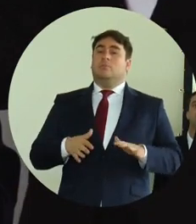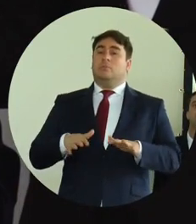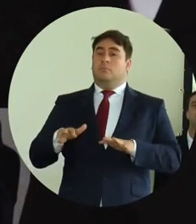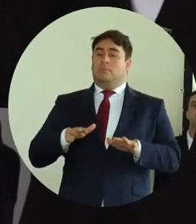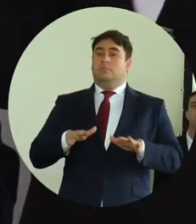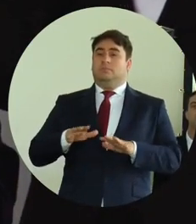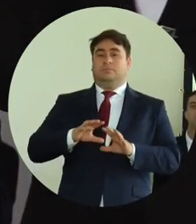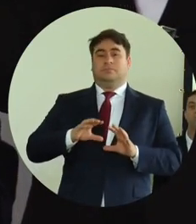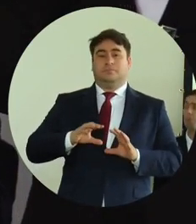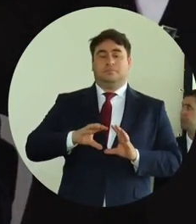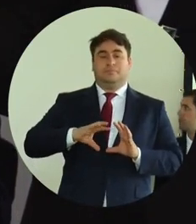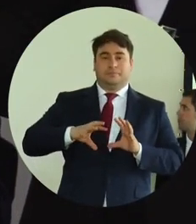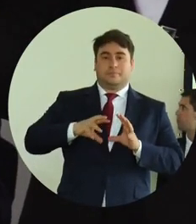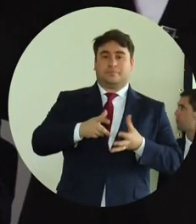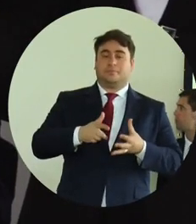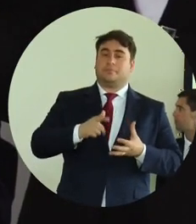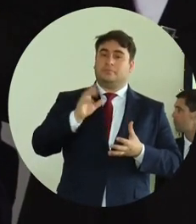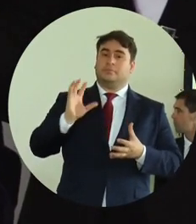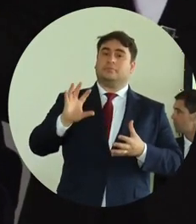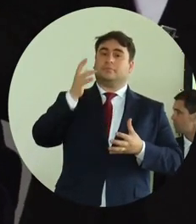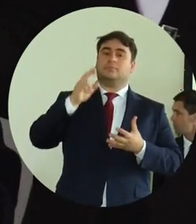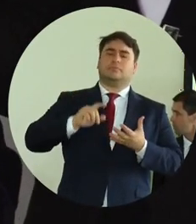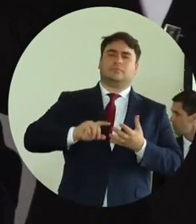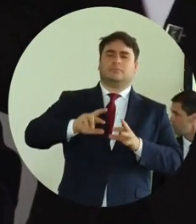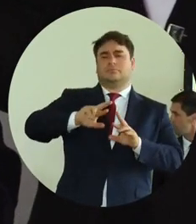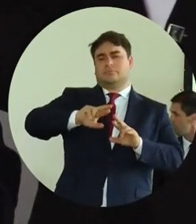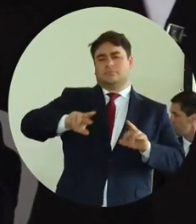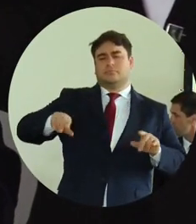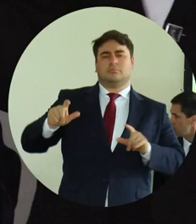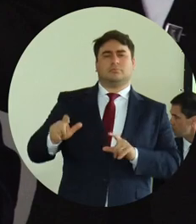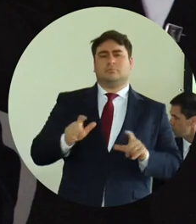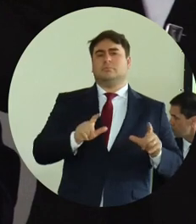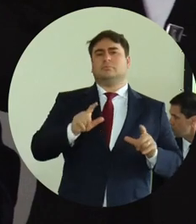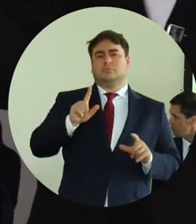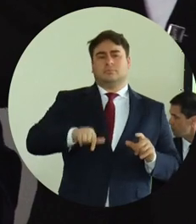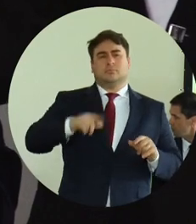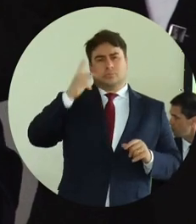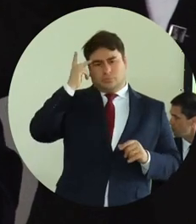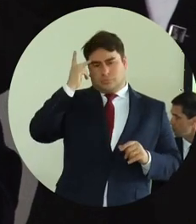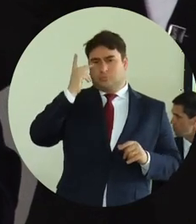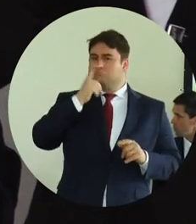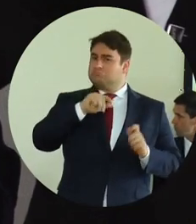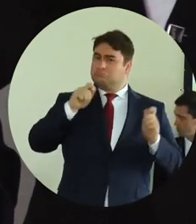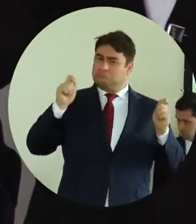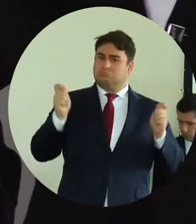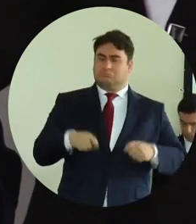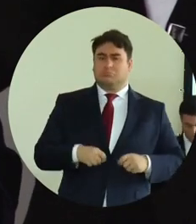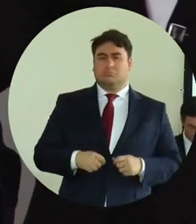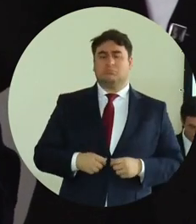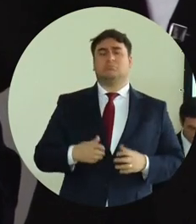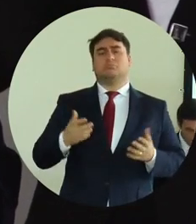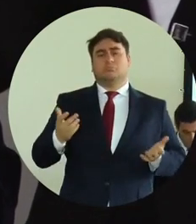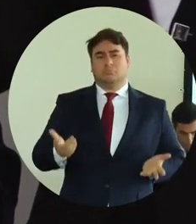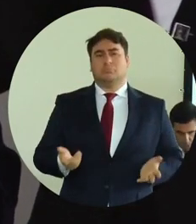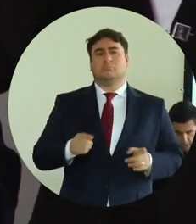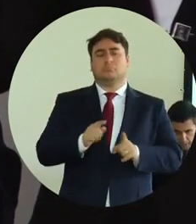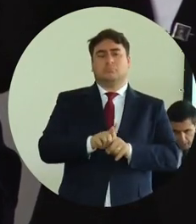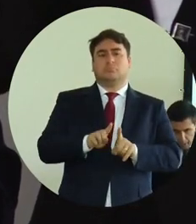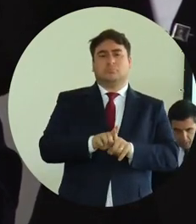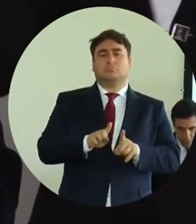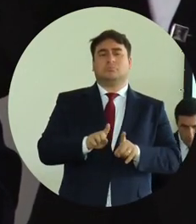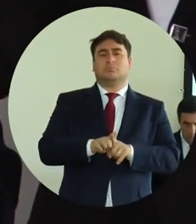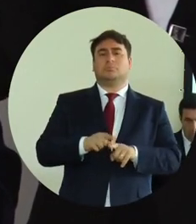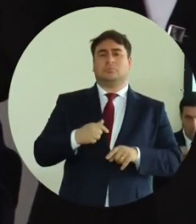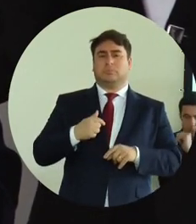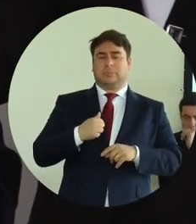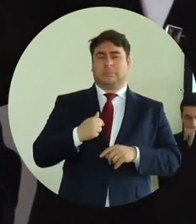ele é nacional, o movimento aconteceu em vários outros lugares, mas foi São Paulo que primeiro avançou. E isso também